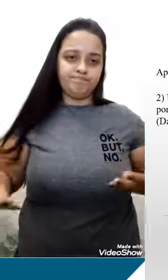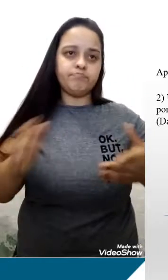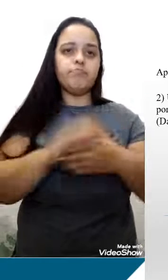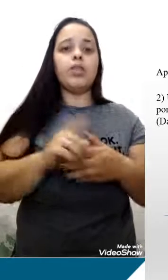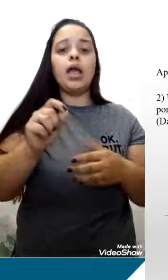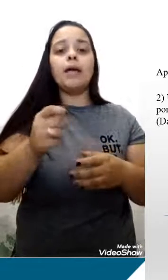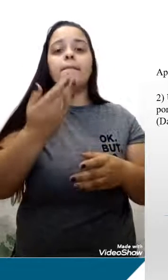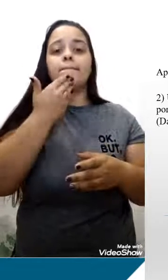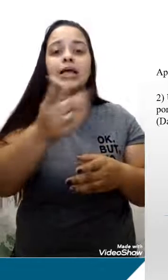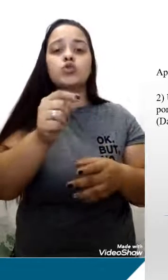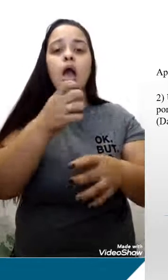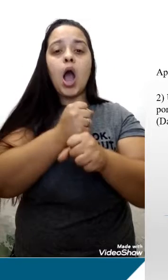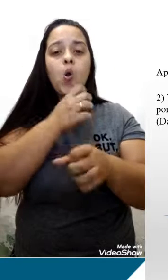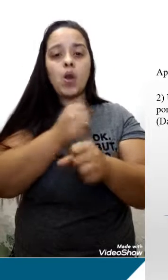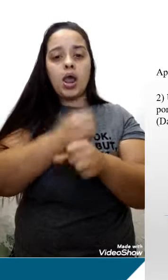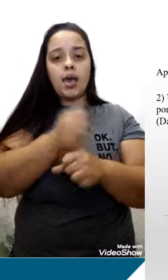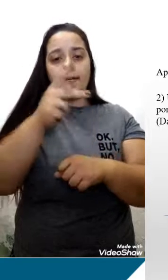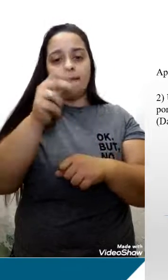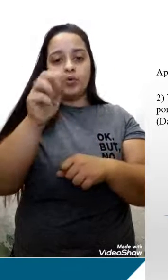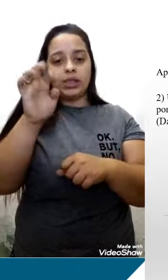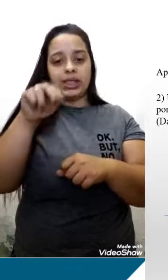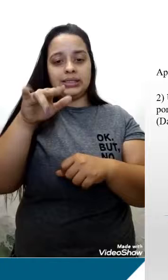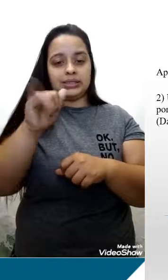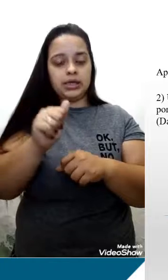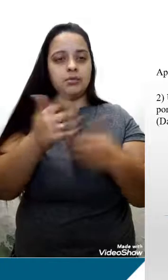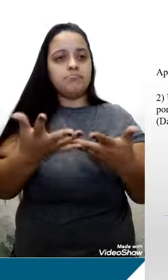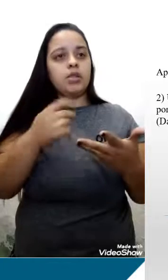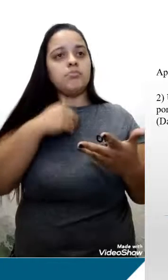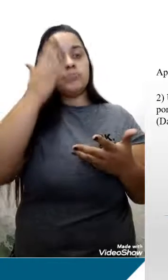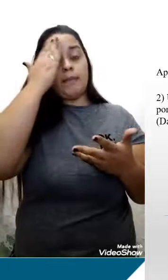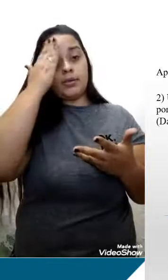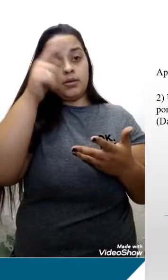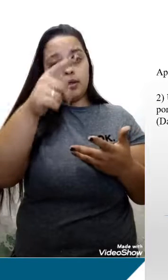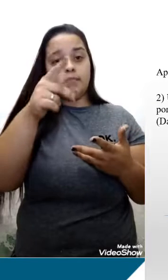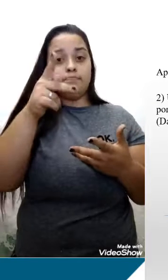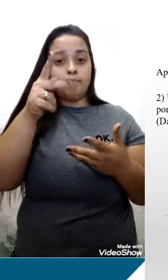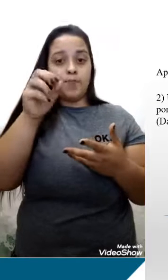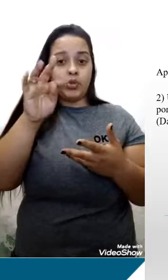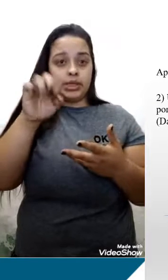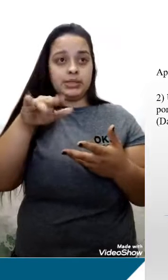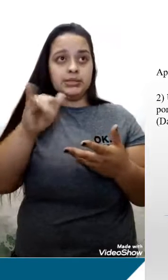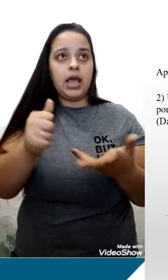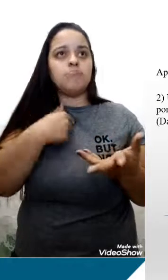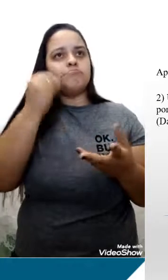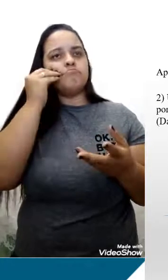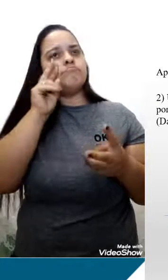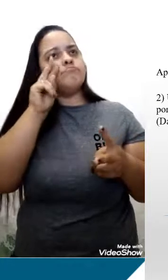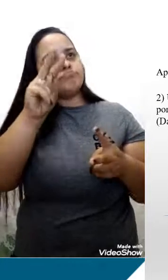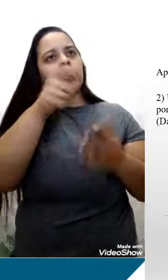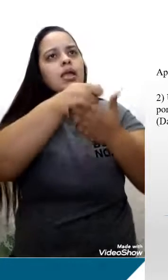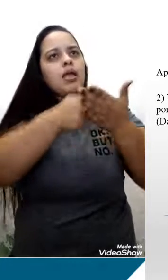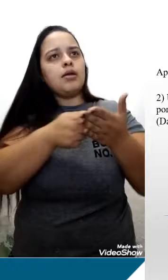metros. Bom, ele pede para a gente calcular a potência. Sabendo que a potência é a razão do trabalho pelo tempo,